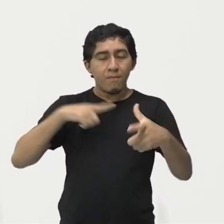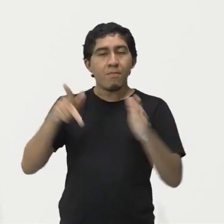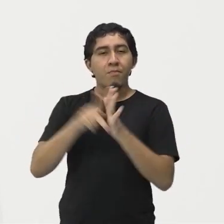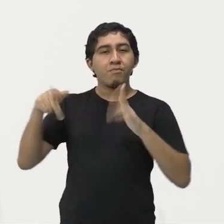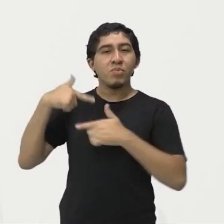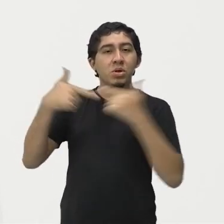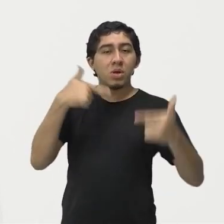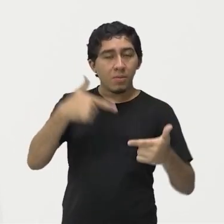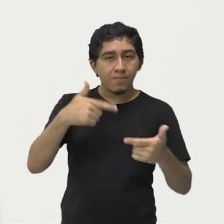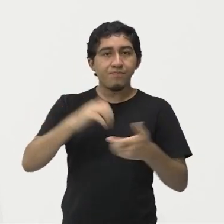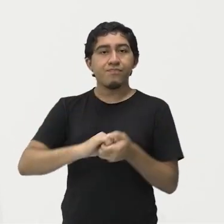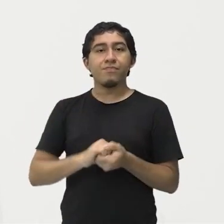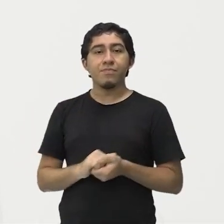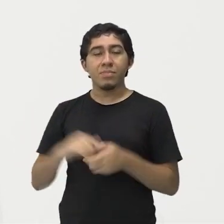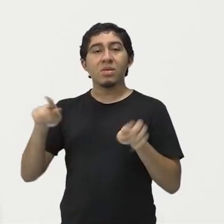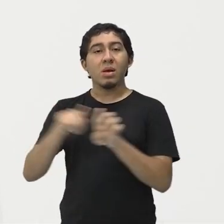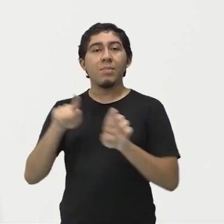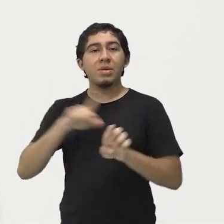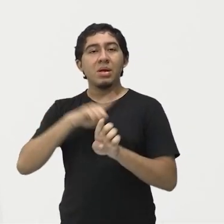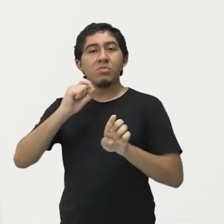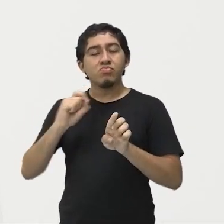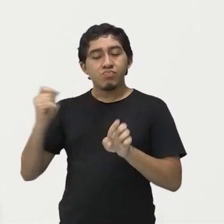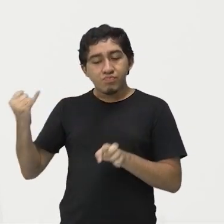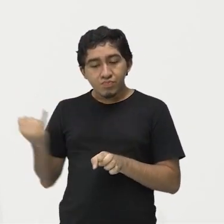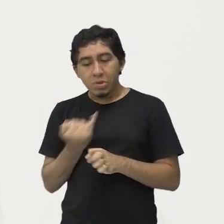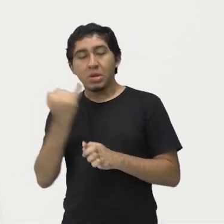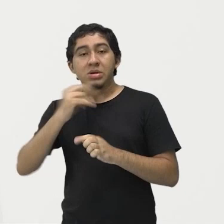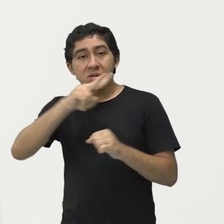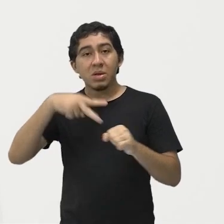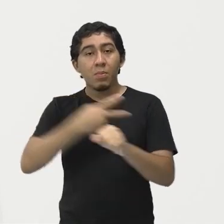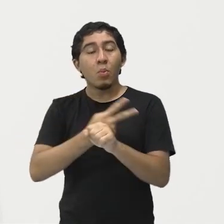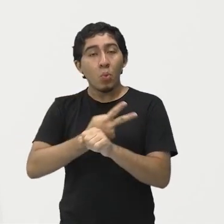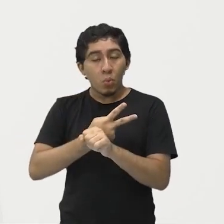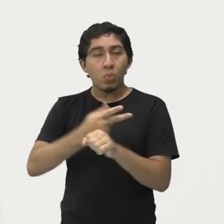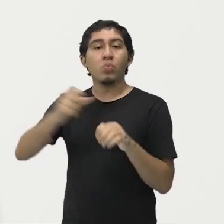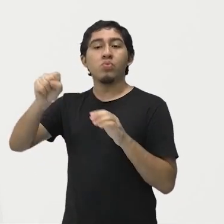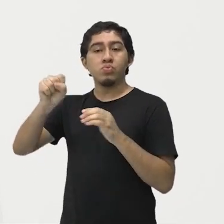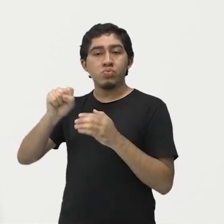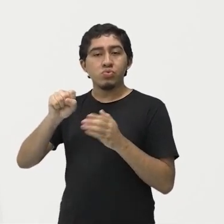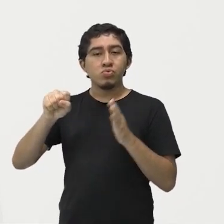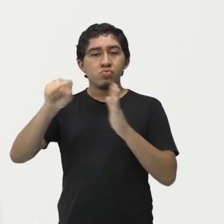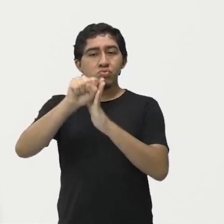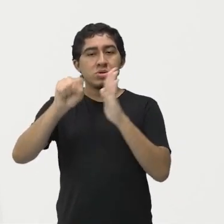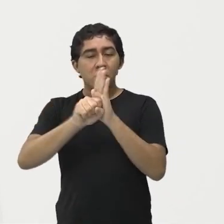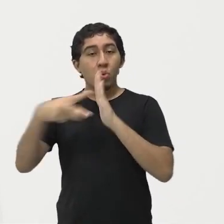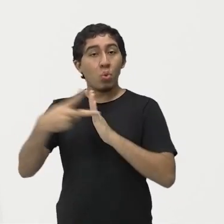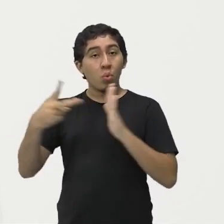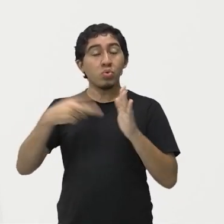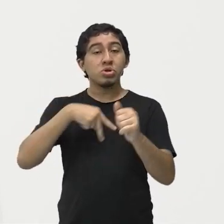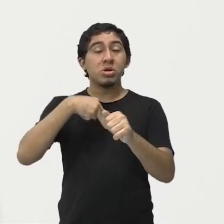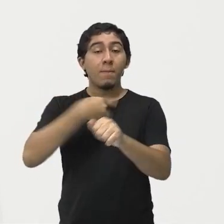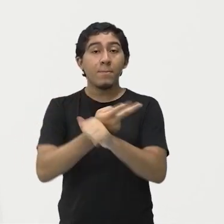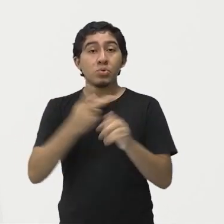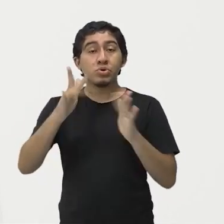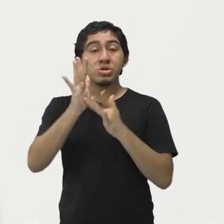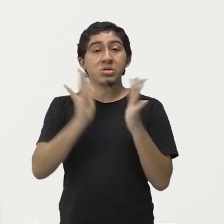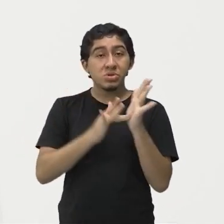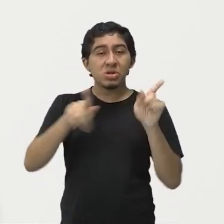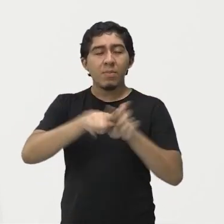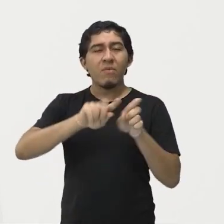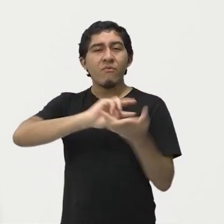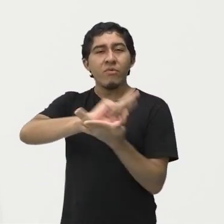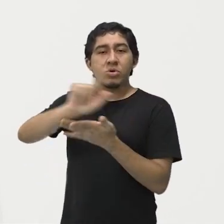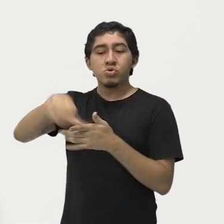no século II d.C., e muitos povos foram incorporados ao Império Romano, dando a ele um